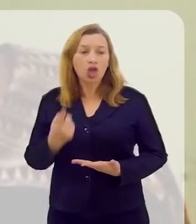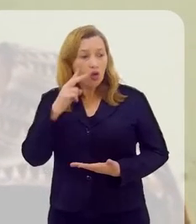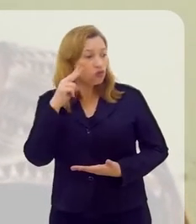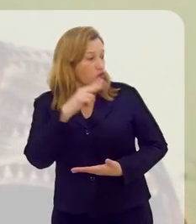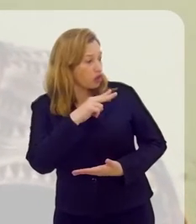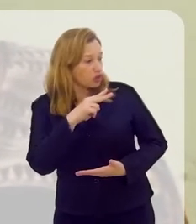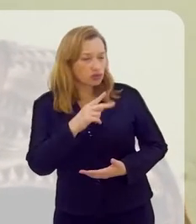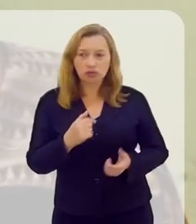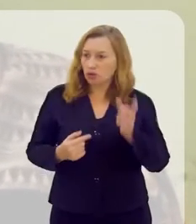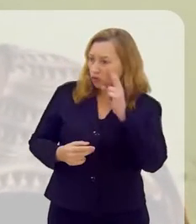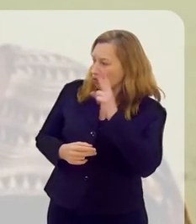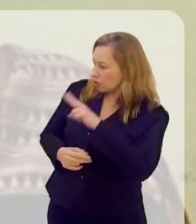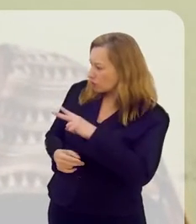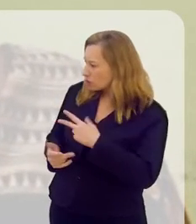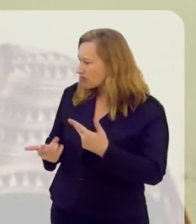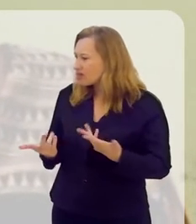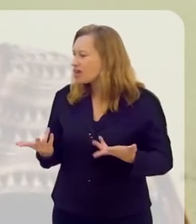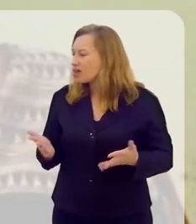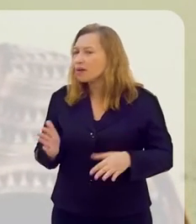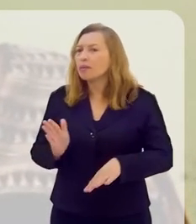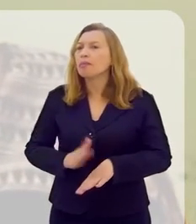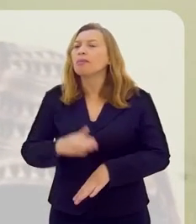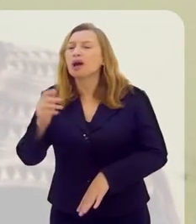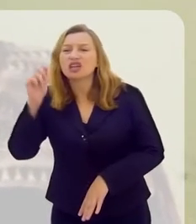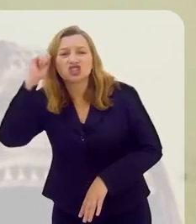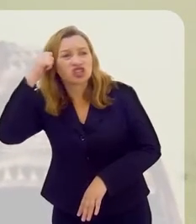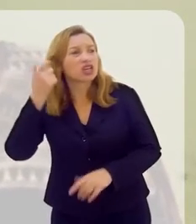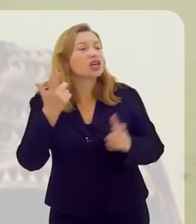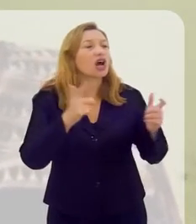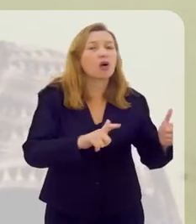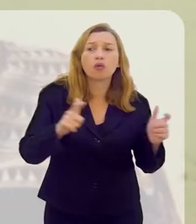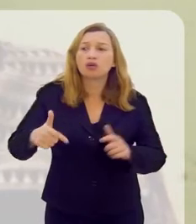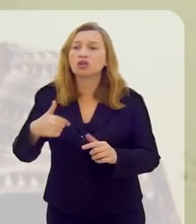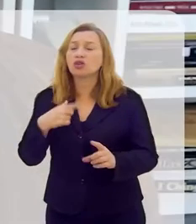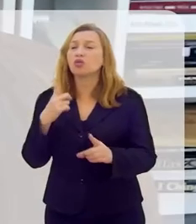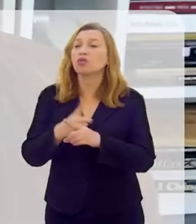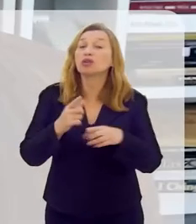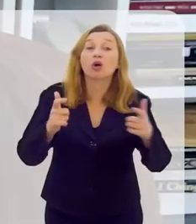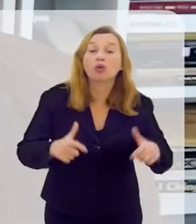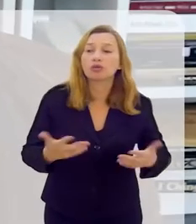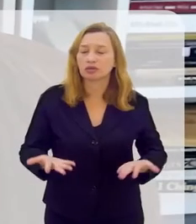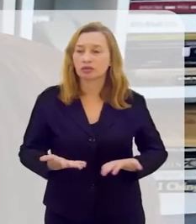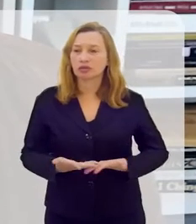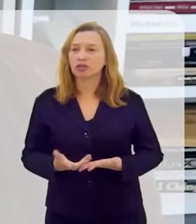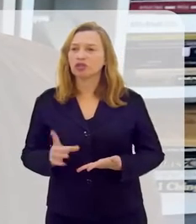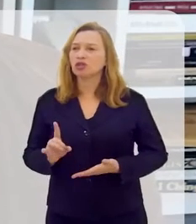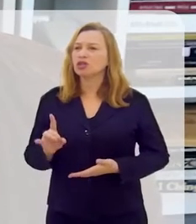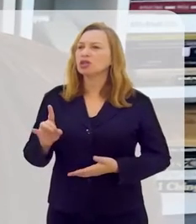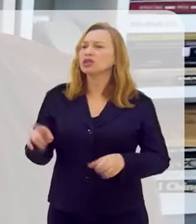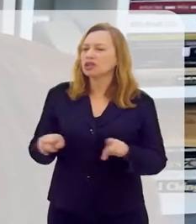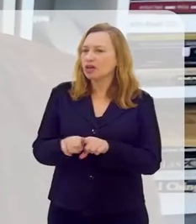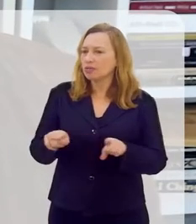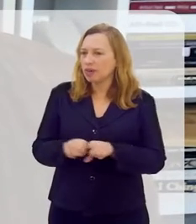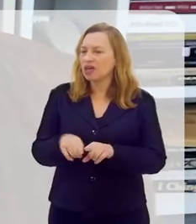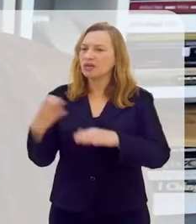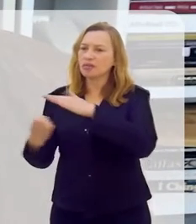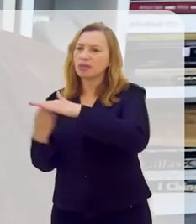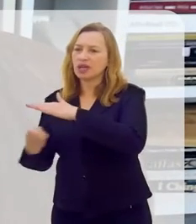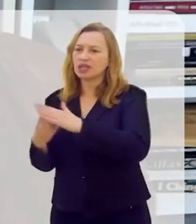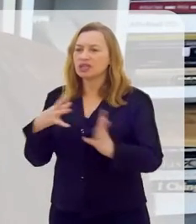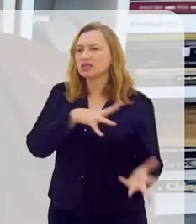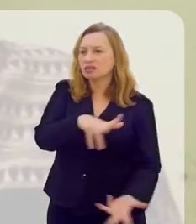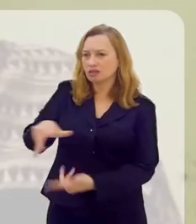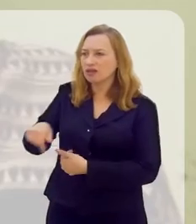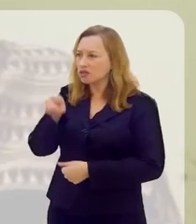olho para o lado, cadê os meus? Onde eu me vejo, onde eu me encontro? E houve também multinacionais que você